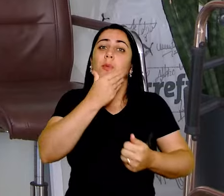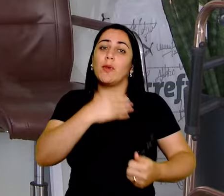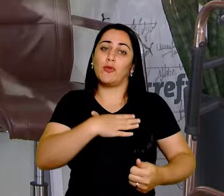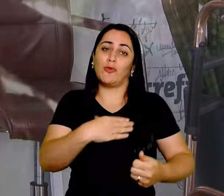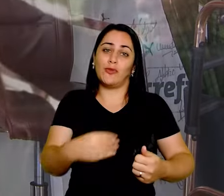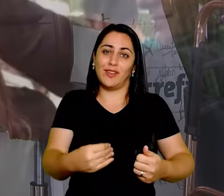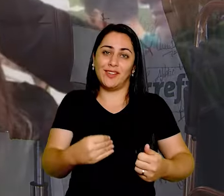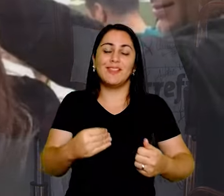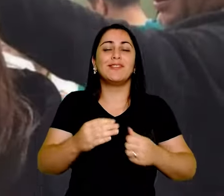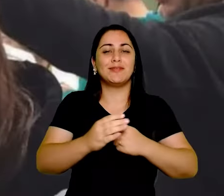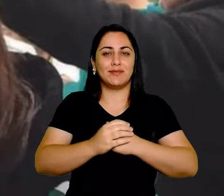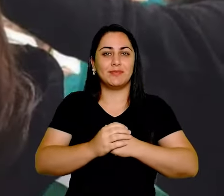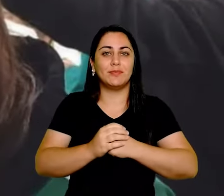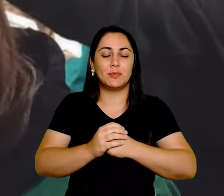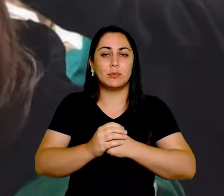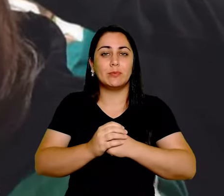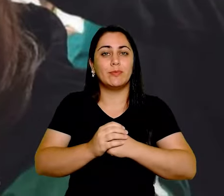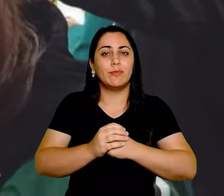com o meu filho,